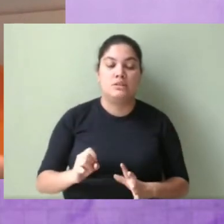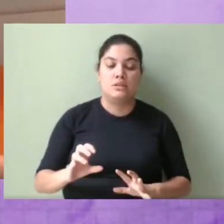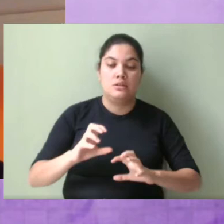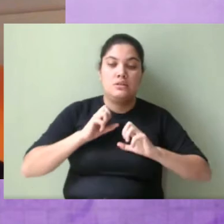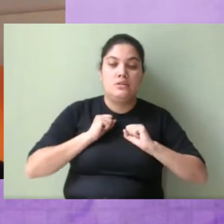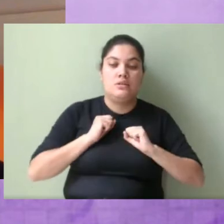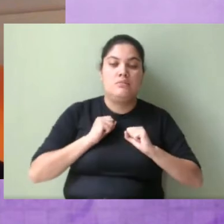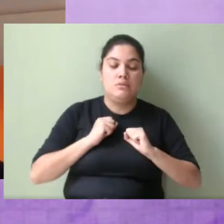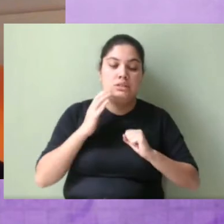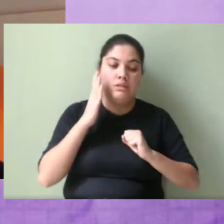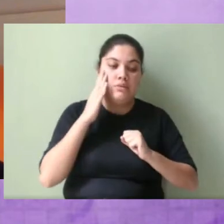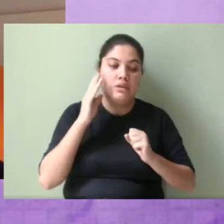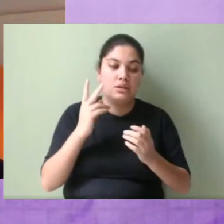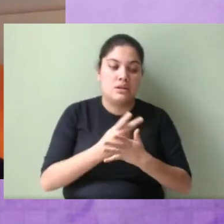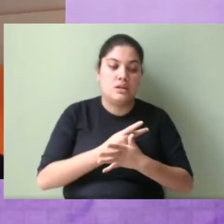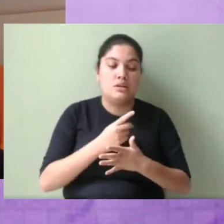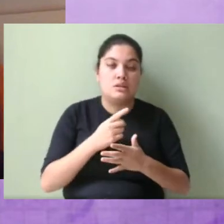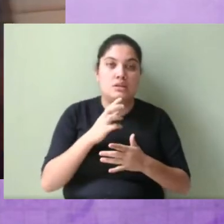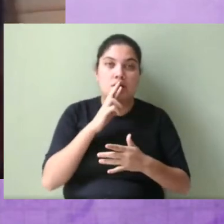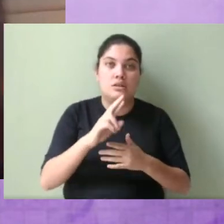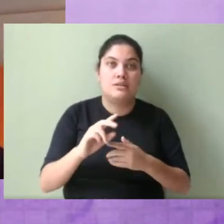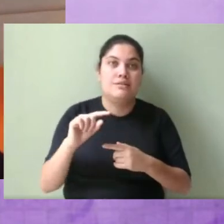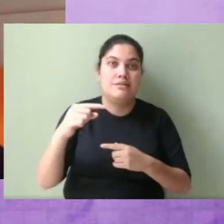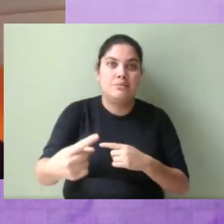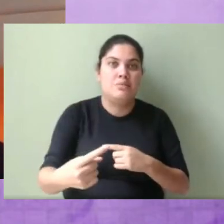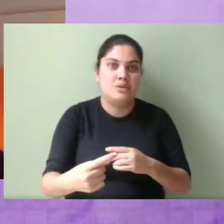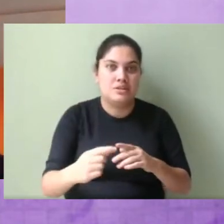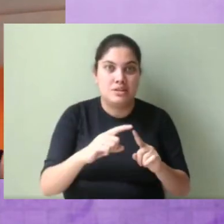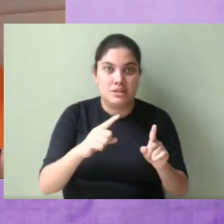eu ajudei.